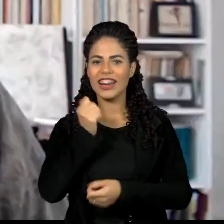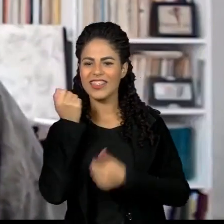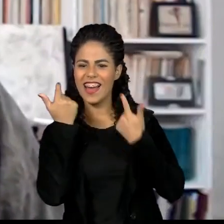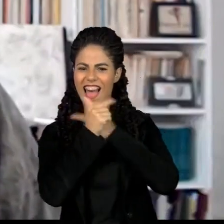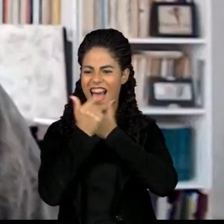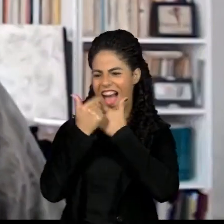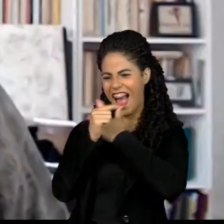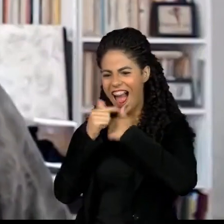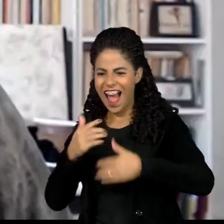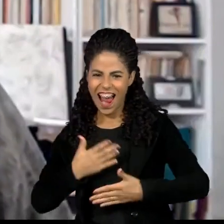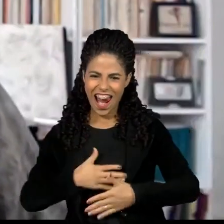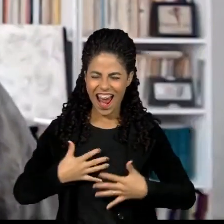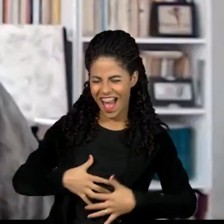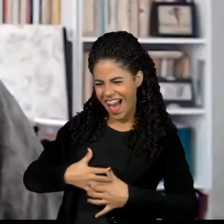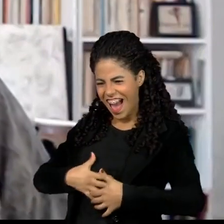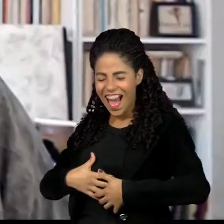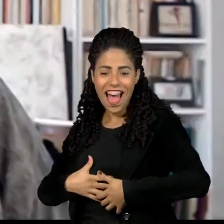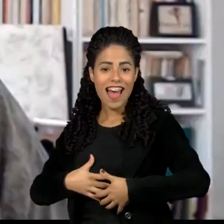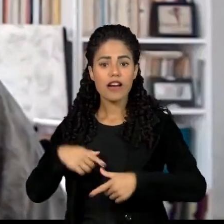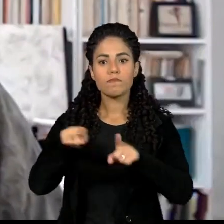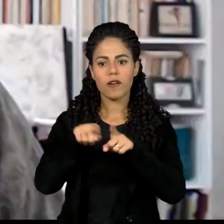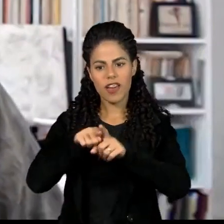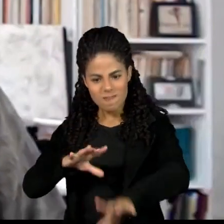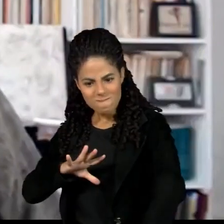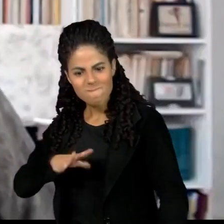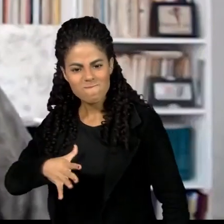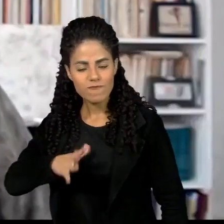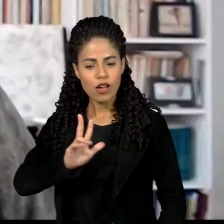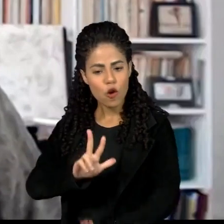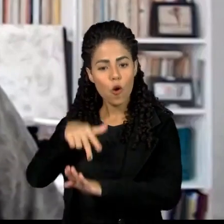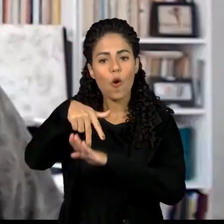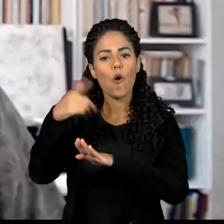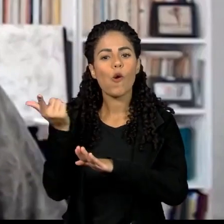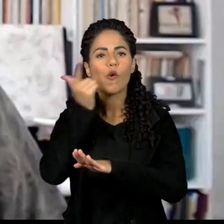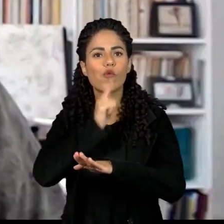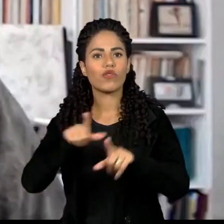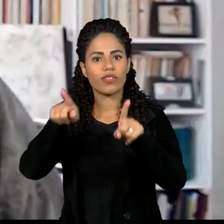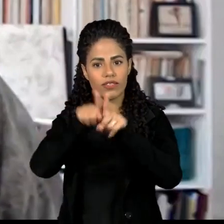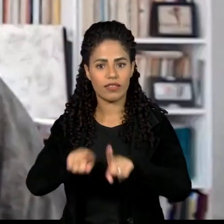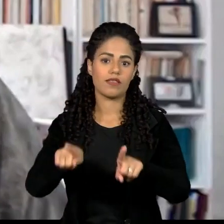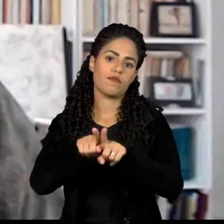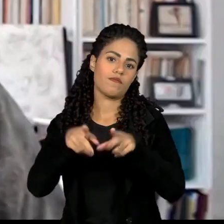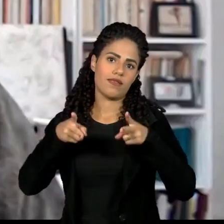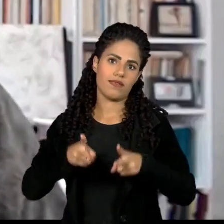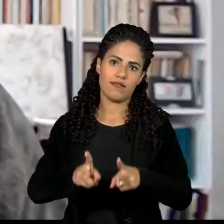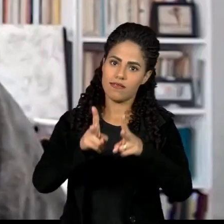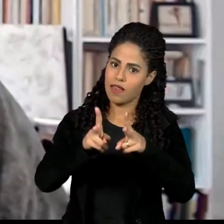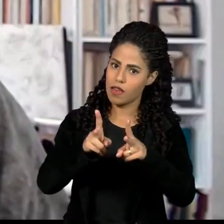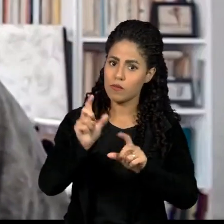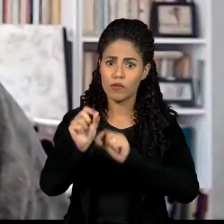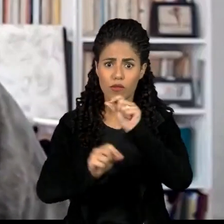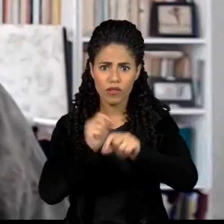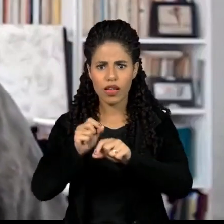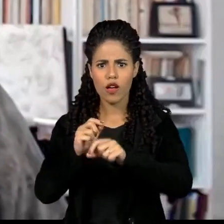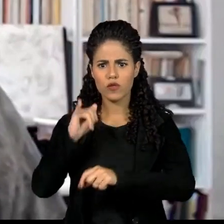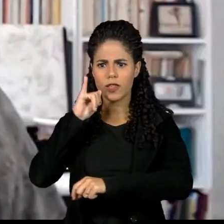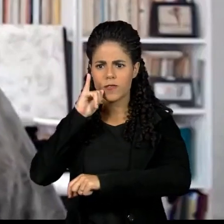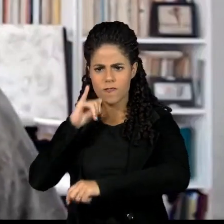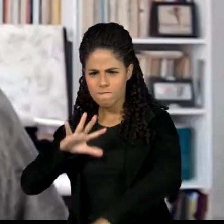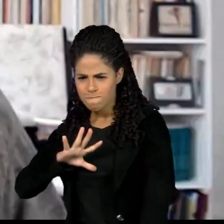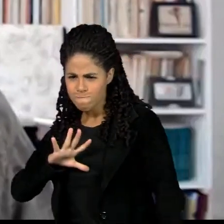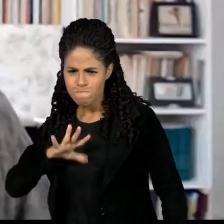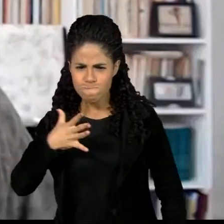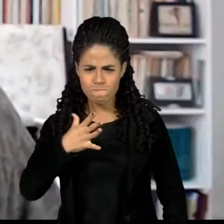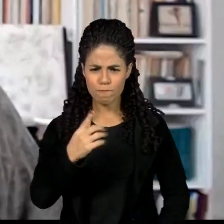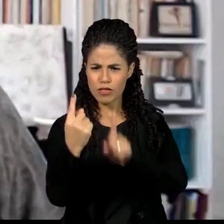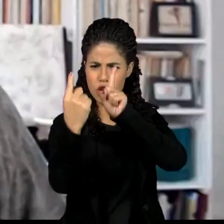da ginga para enfrentar os poderosos. E os poderosos estão aí desde sempre, né? Aqueles que o Saci enfrenta, eles